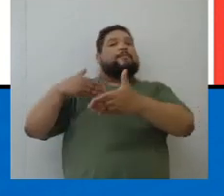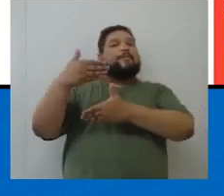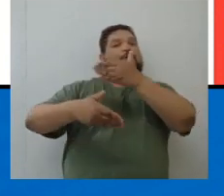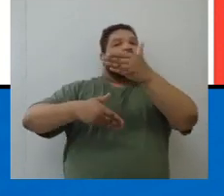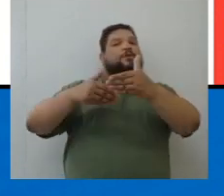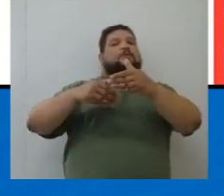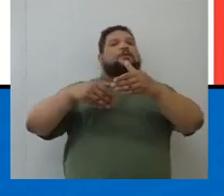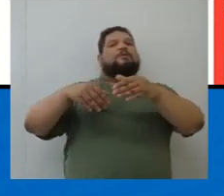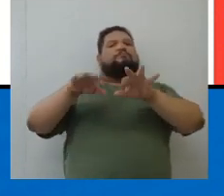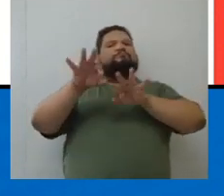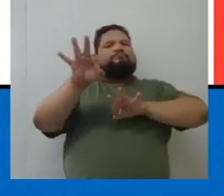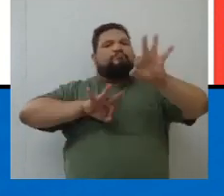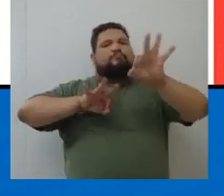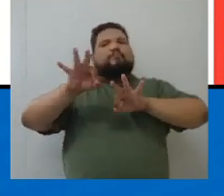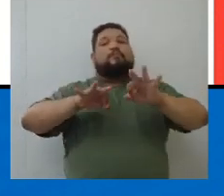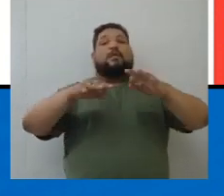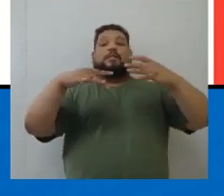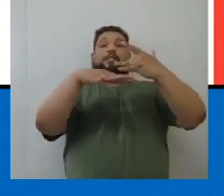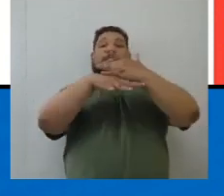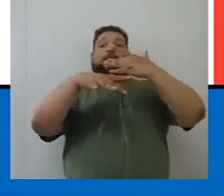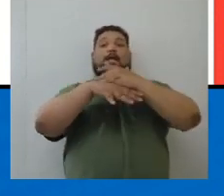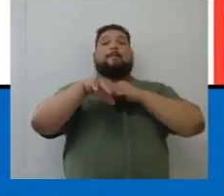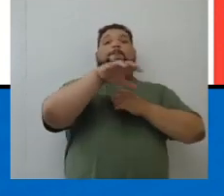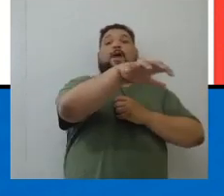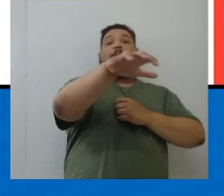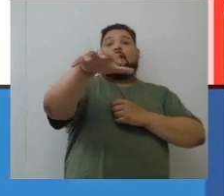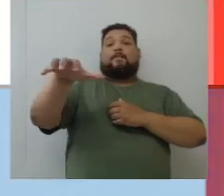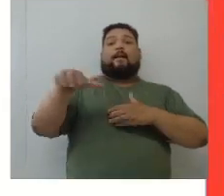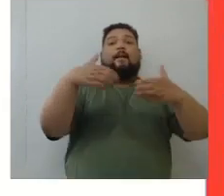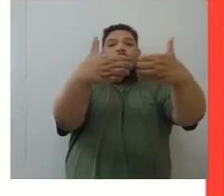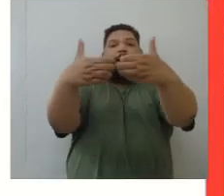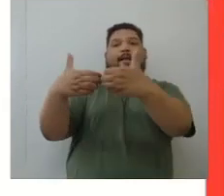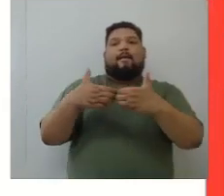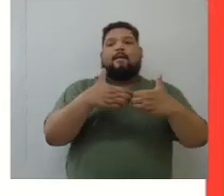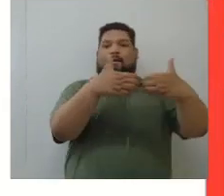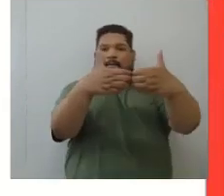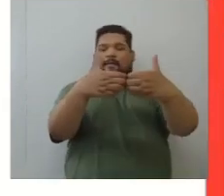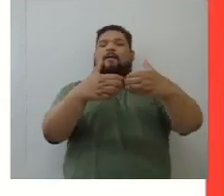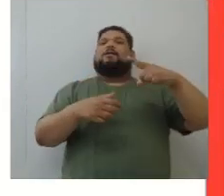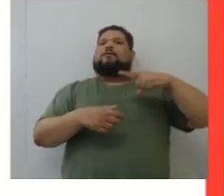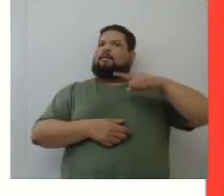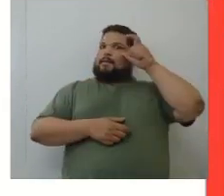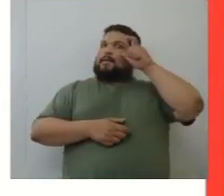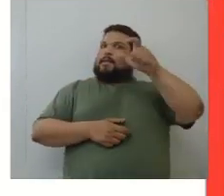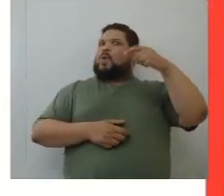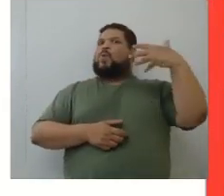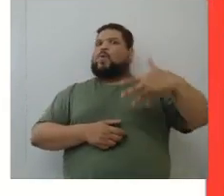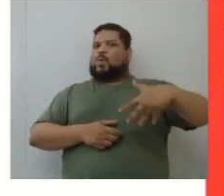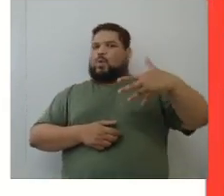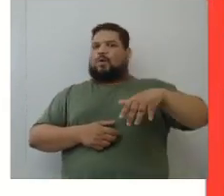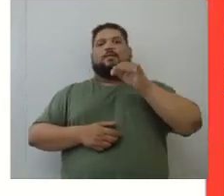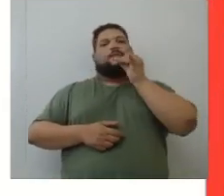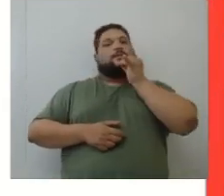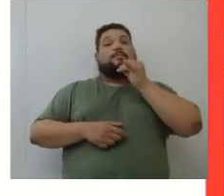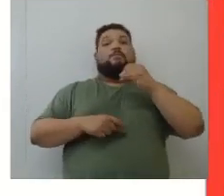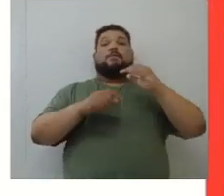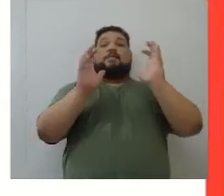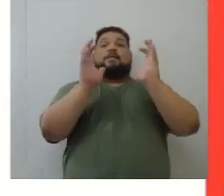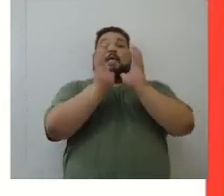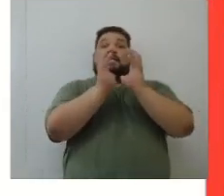região metropolitana. E aí na região metropolitana tem uma coisa que é bem interessante, tá? A região